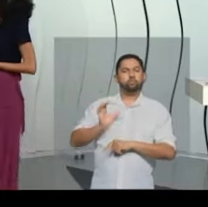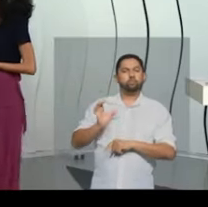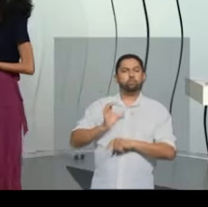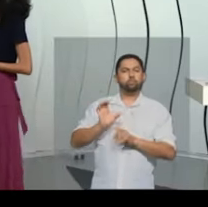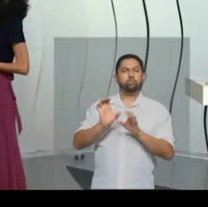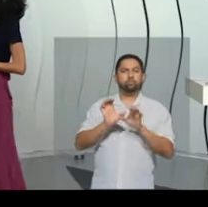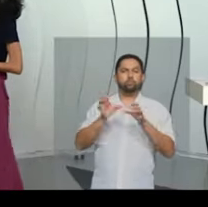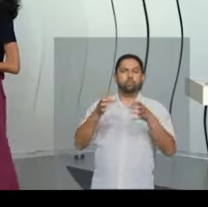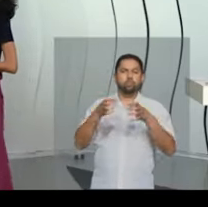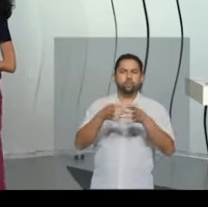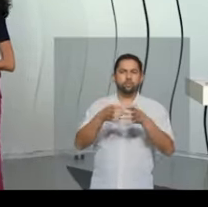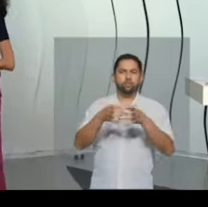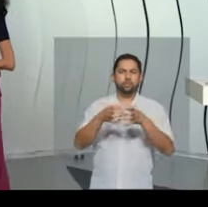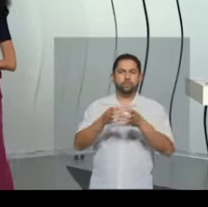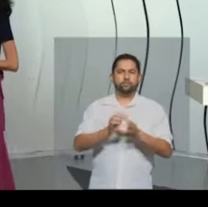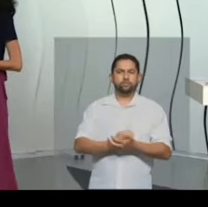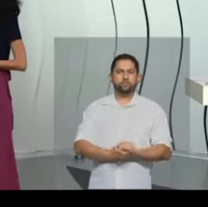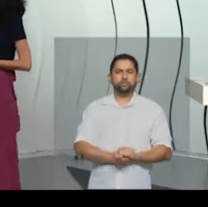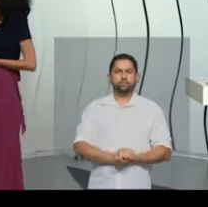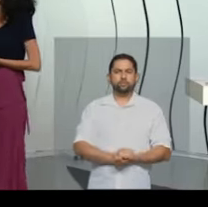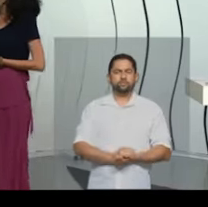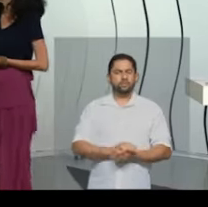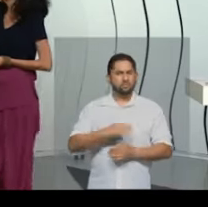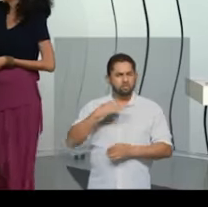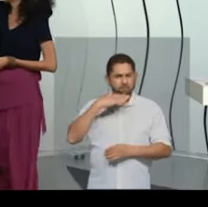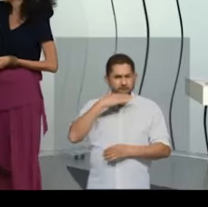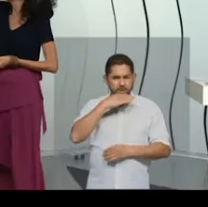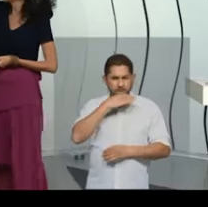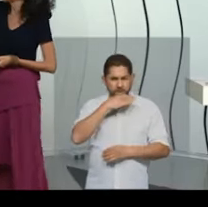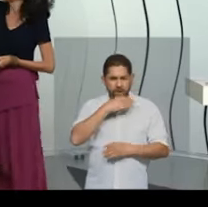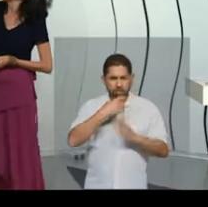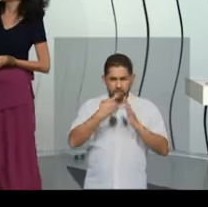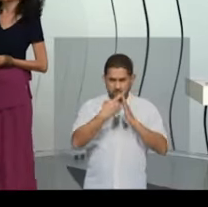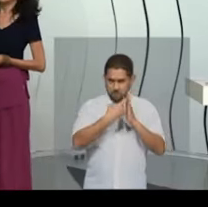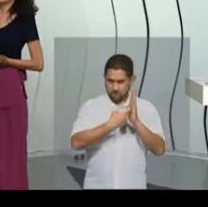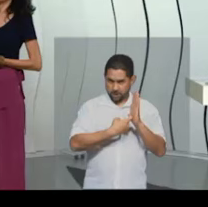que o texto já começa